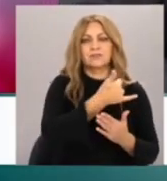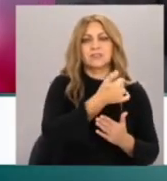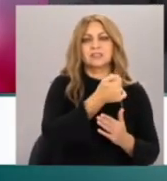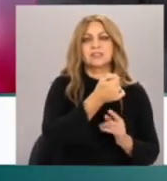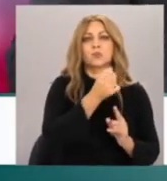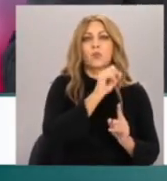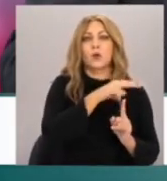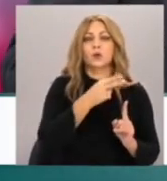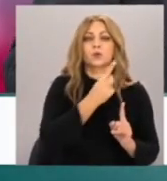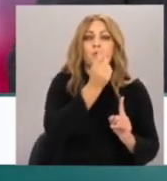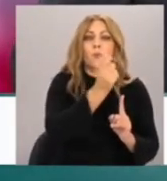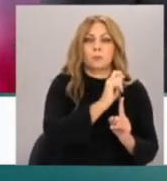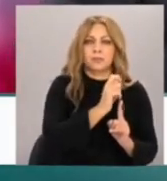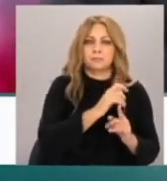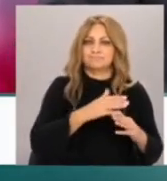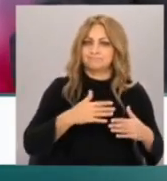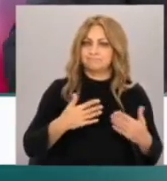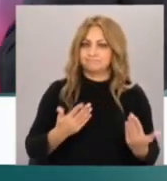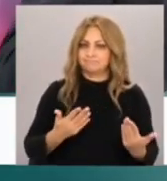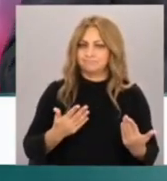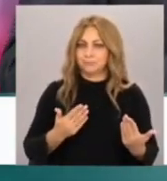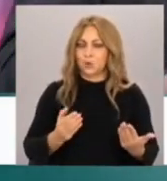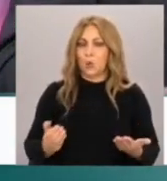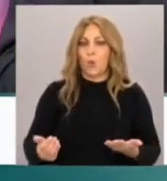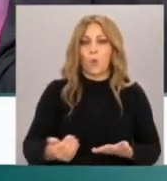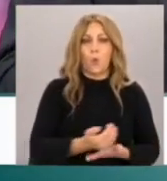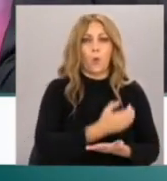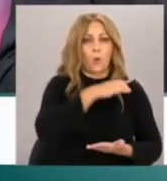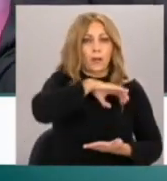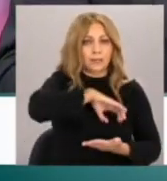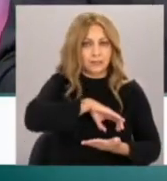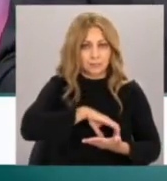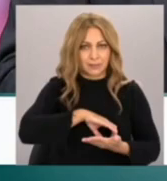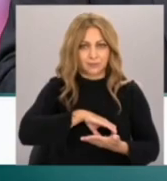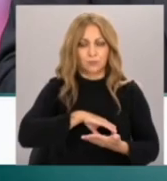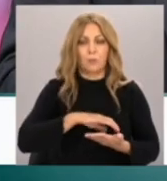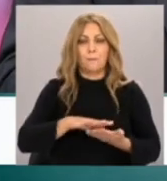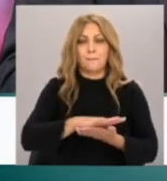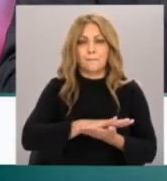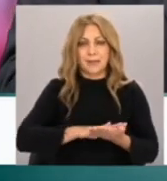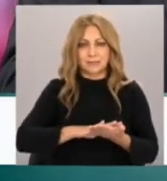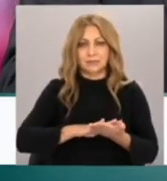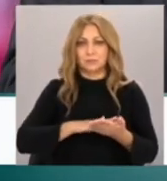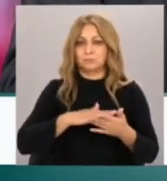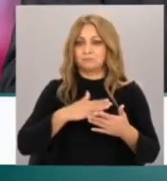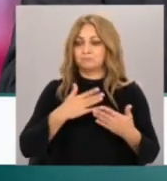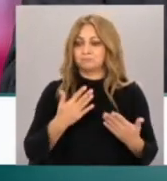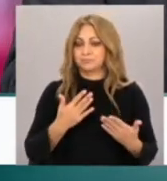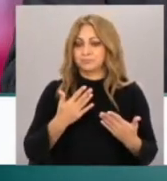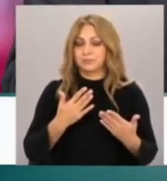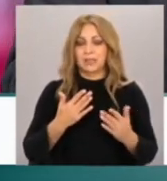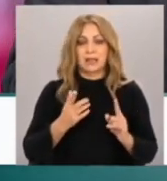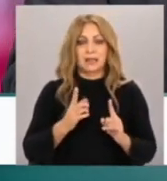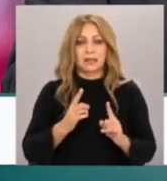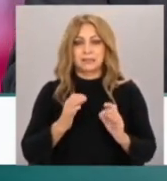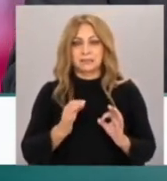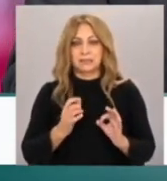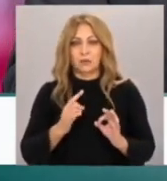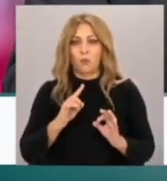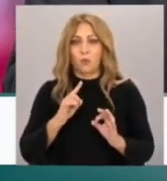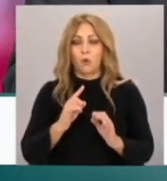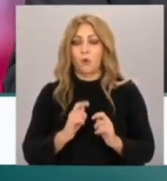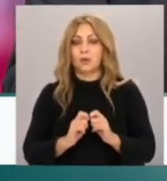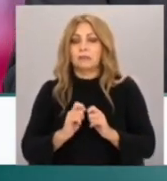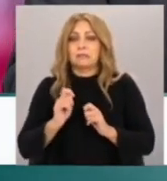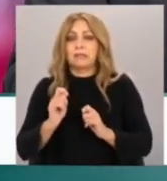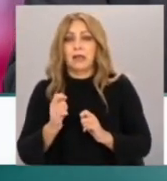mês Portanto o elemento básico Universal é uma loucura absoluta ou é uma amizade que o livro quer dar a cada português e pouco mais que pouco